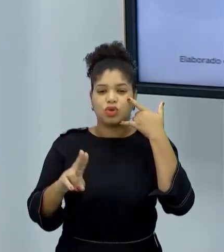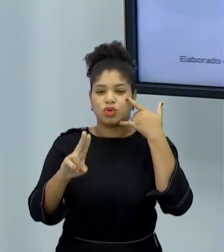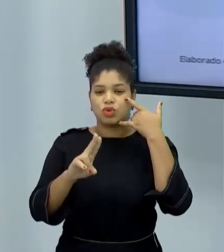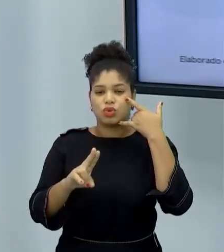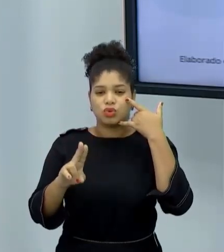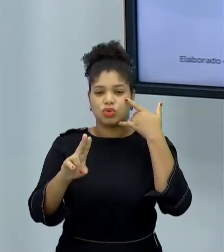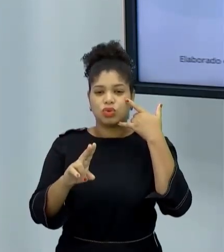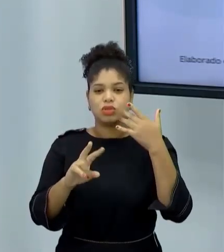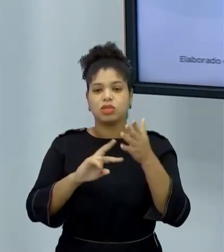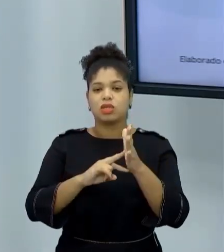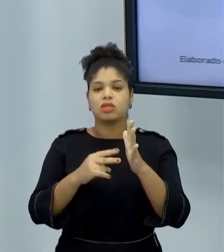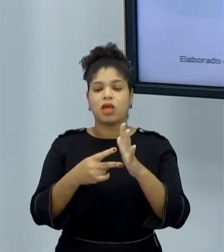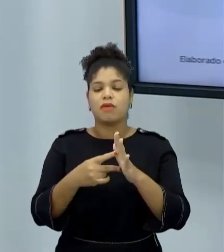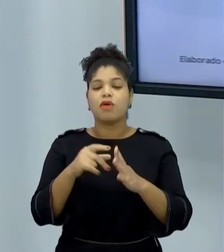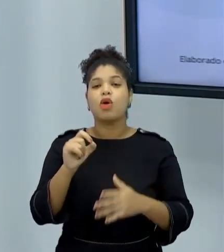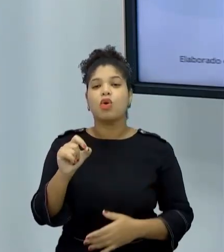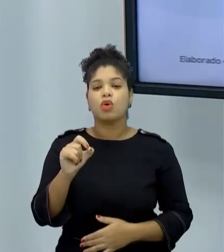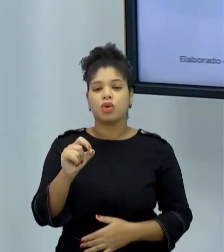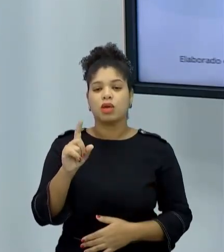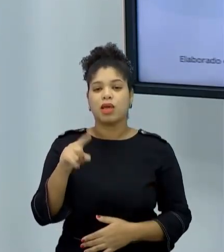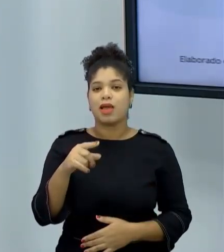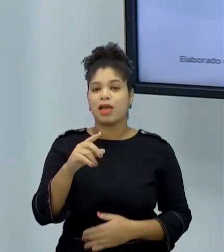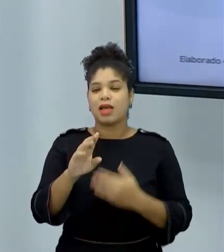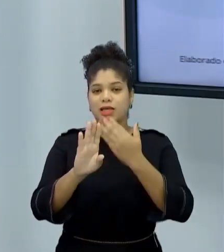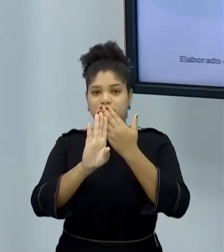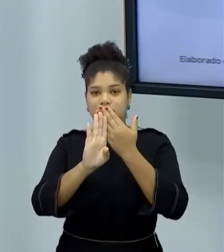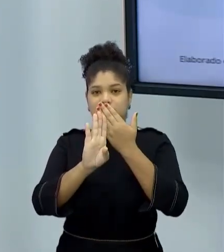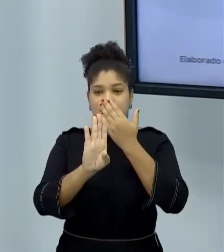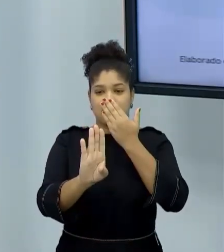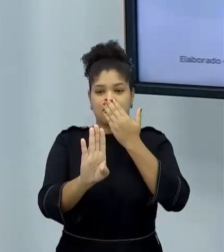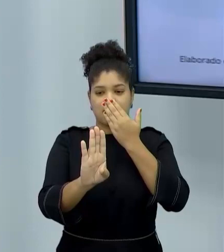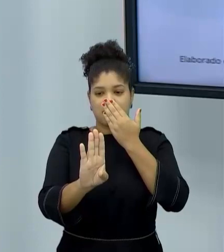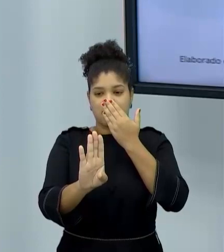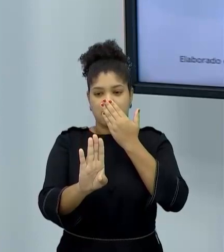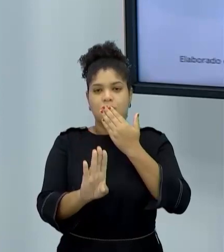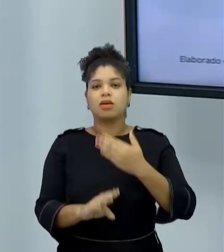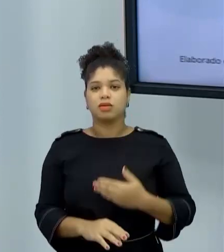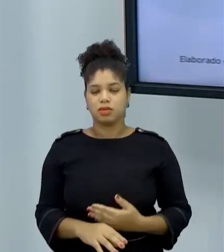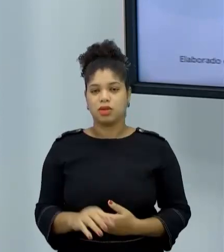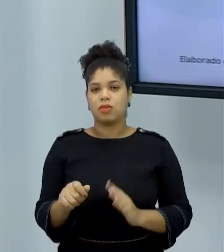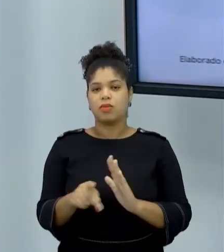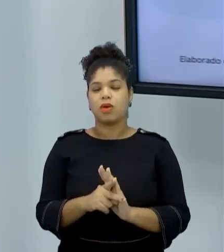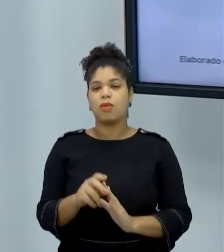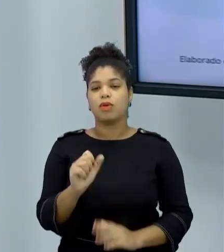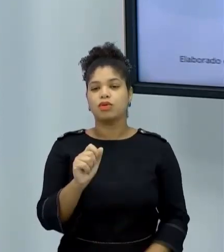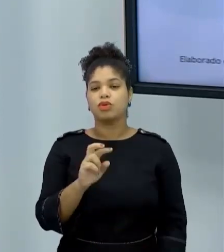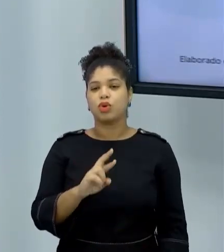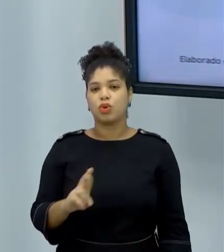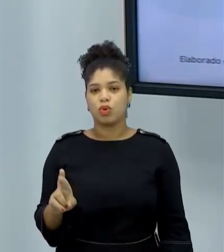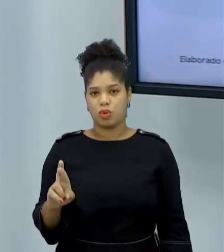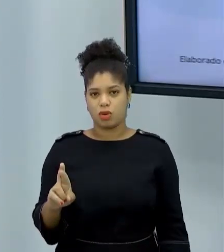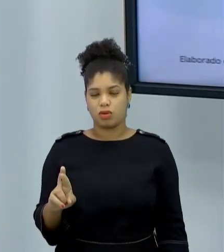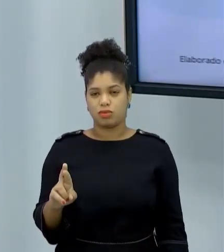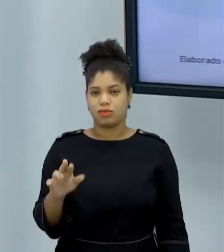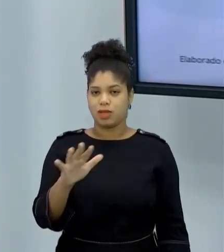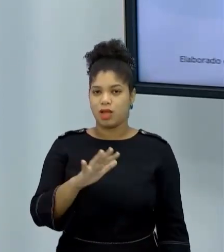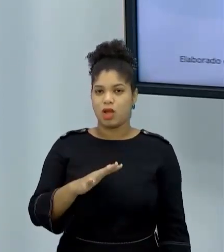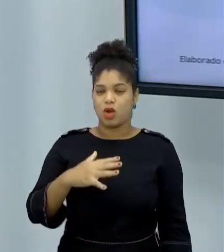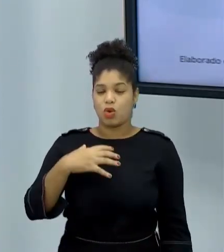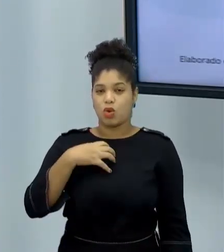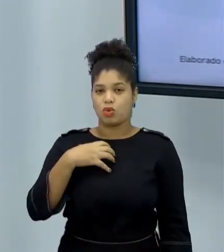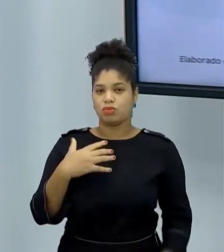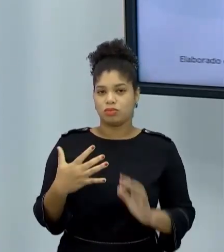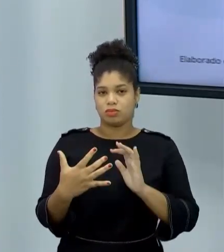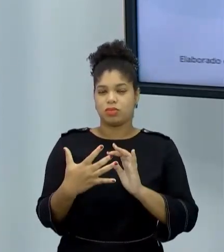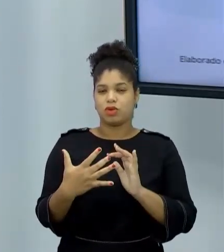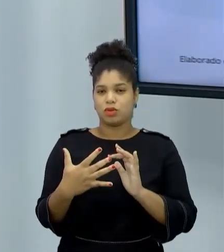eu estou buscando uma separação do ar com o meu